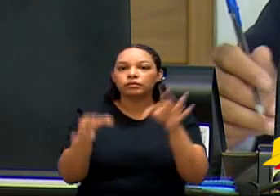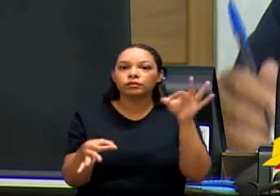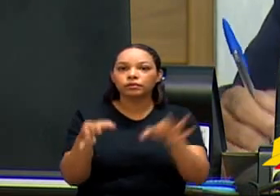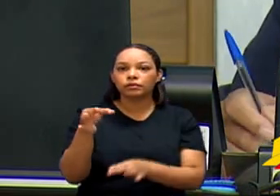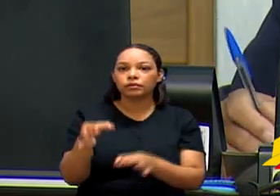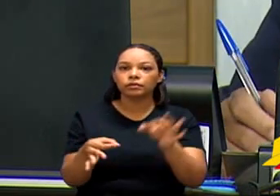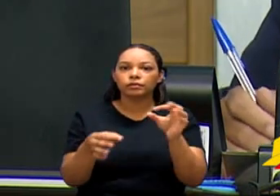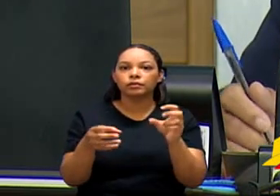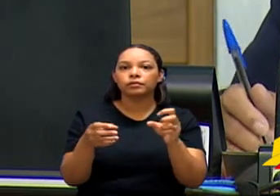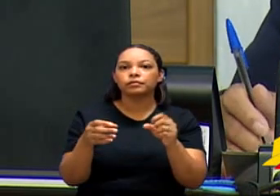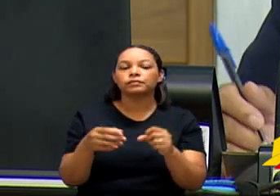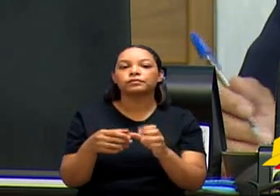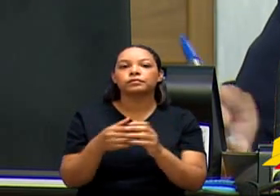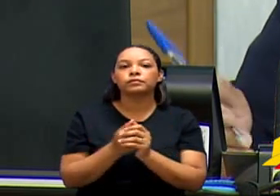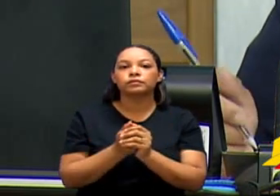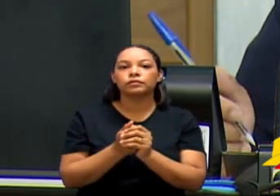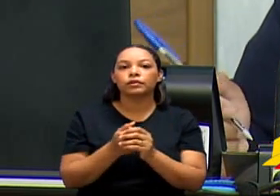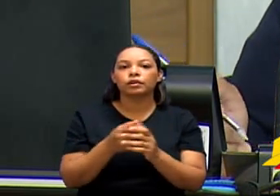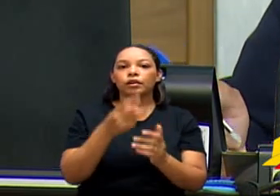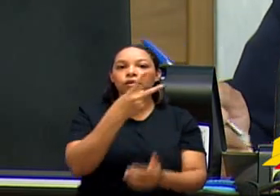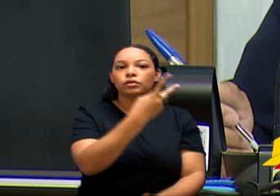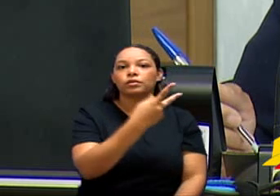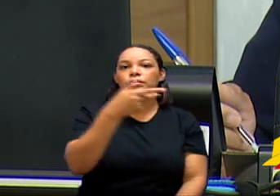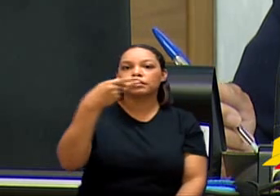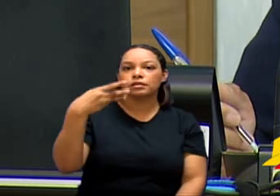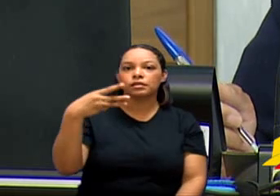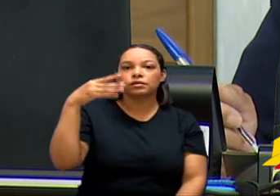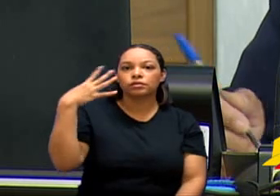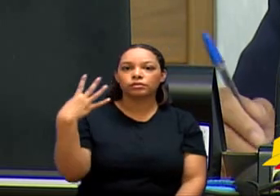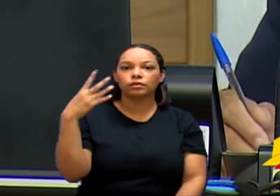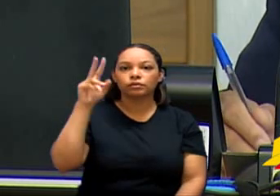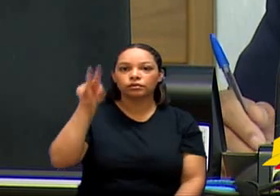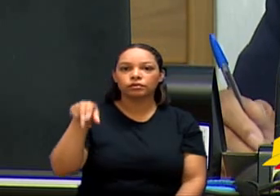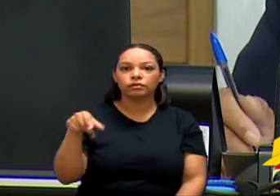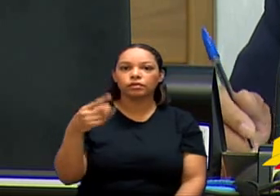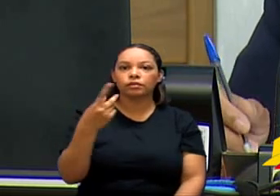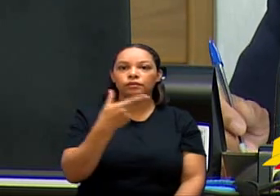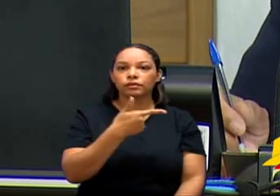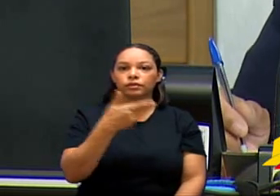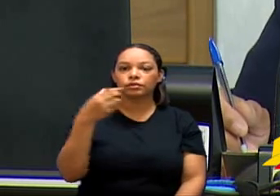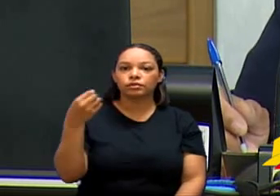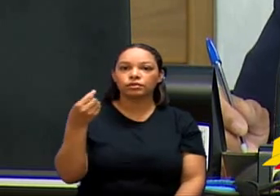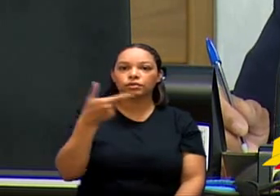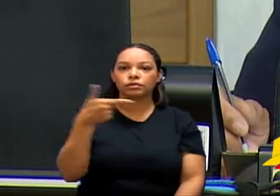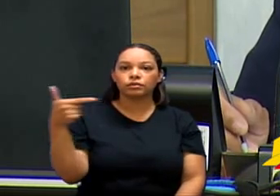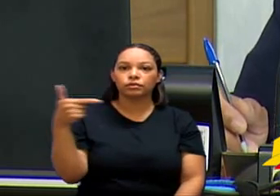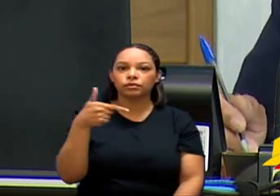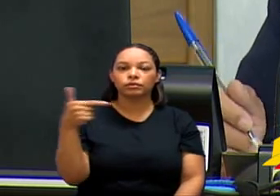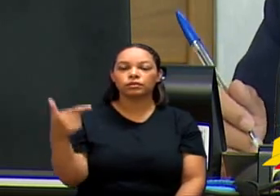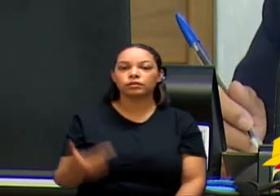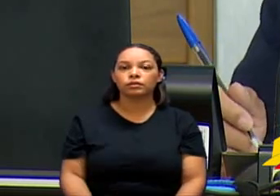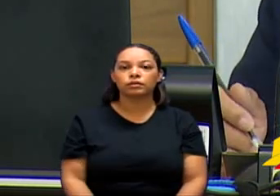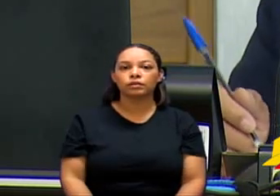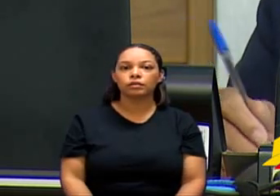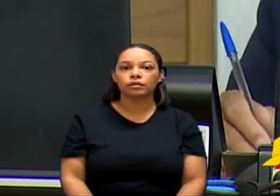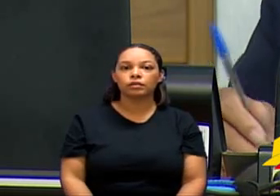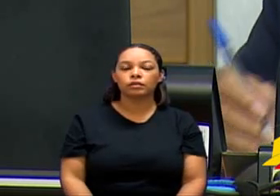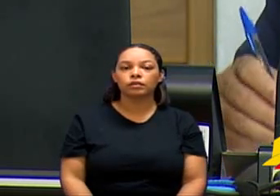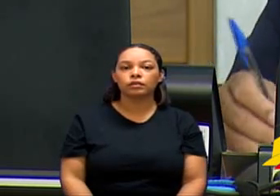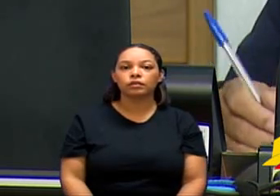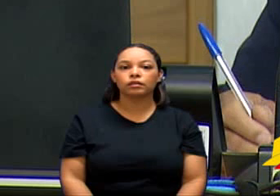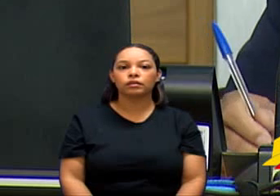que é o 234-22, que altera o dispositivo da Lei 10.695, de 30 de dezembro